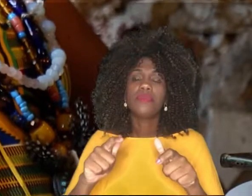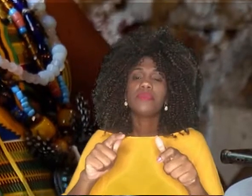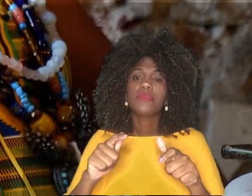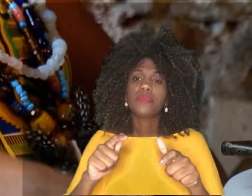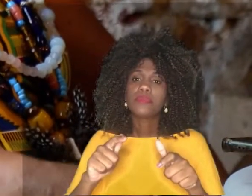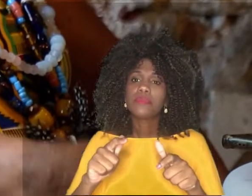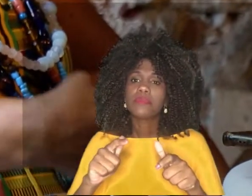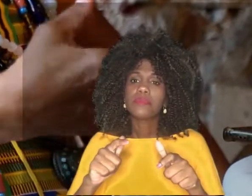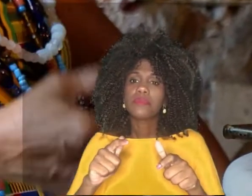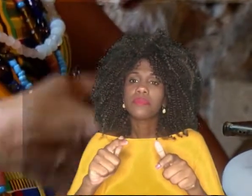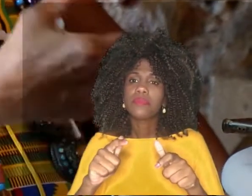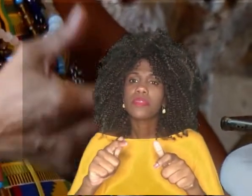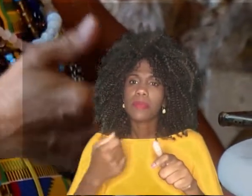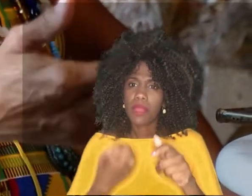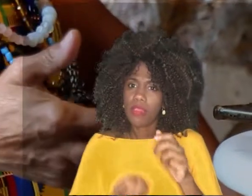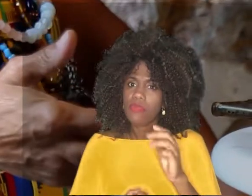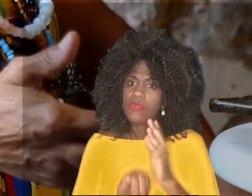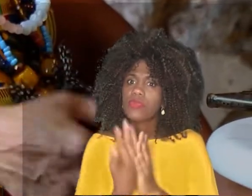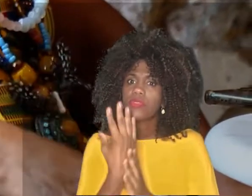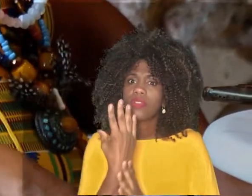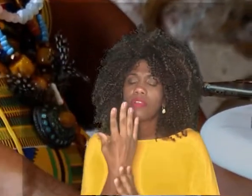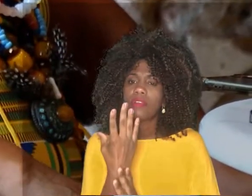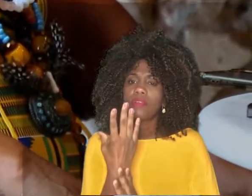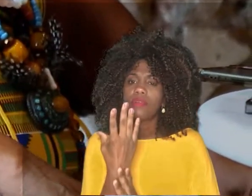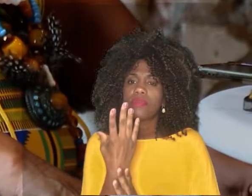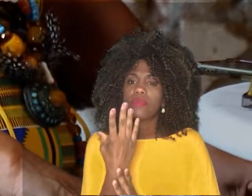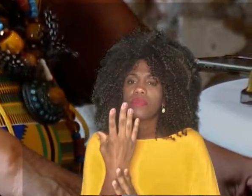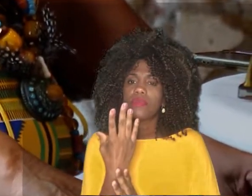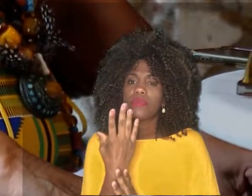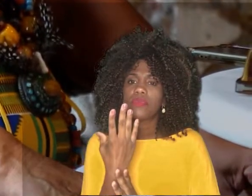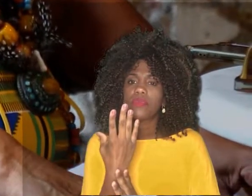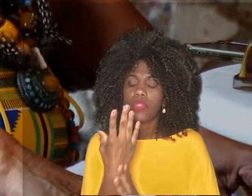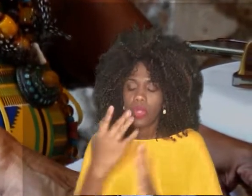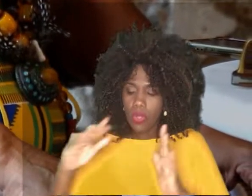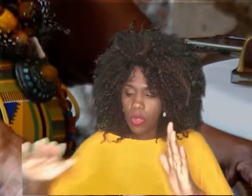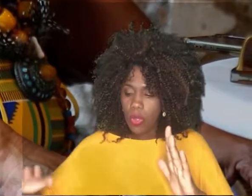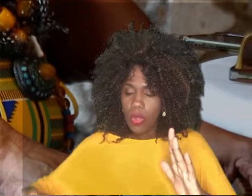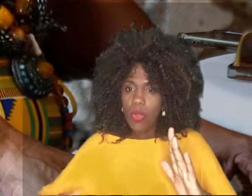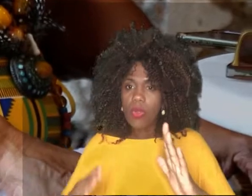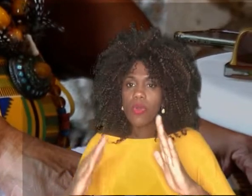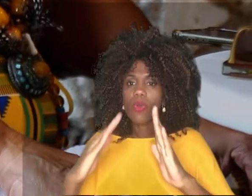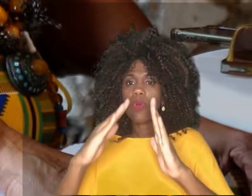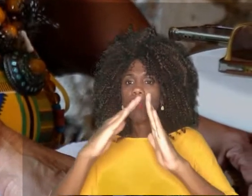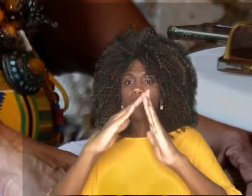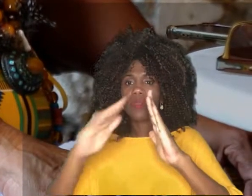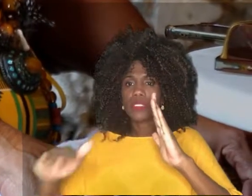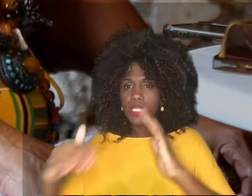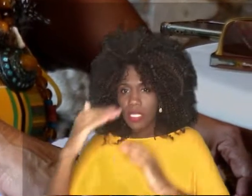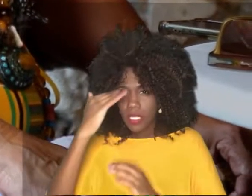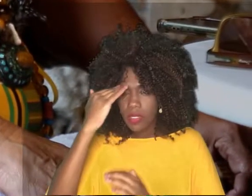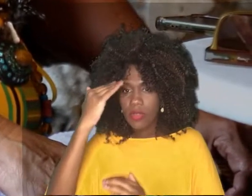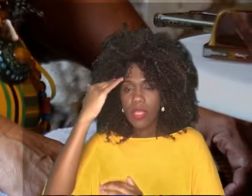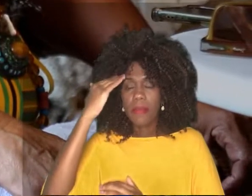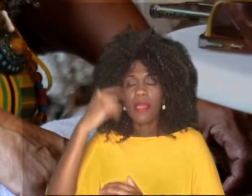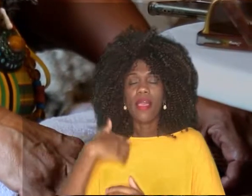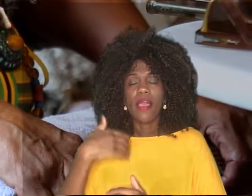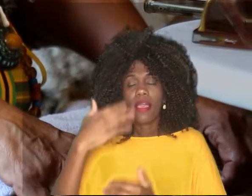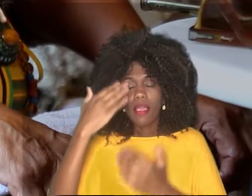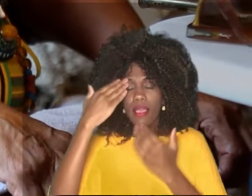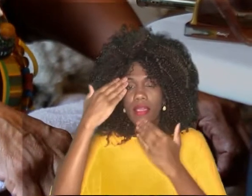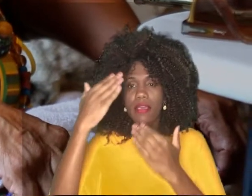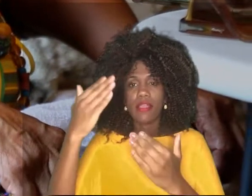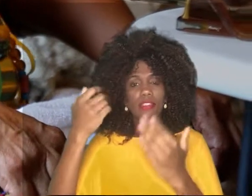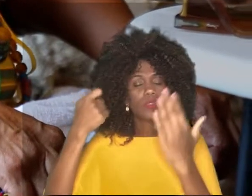para fundar, né, o terreiro. Mas graças ao Oxum, graças ao